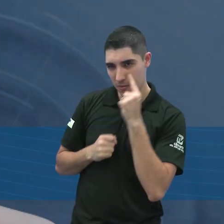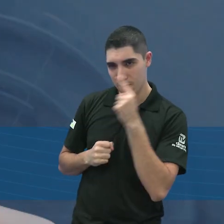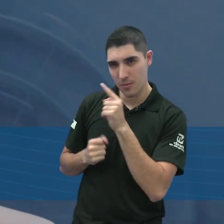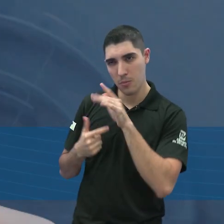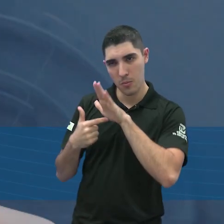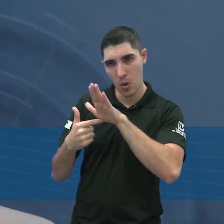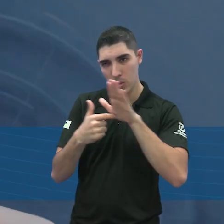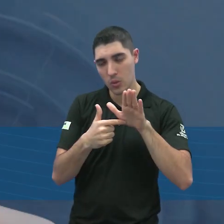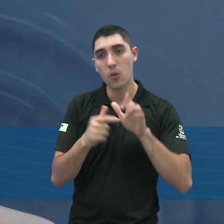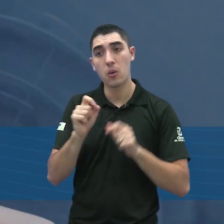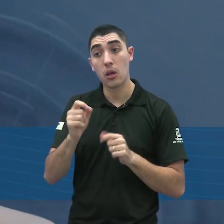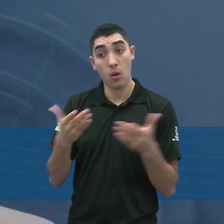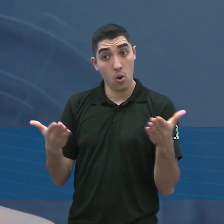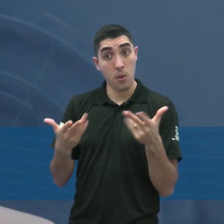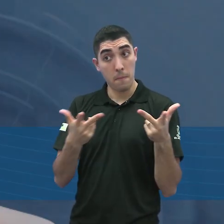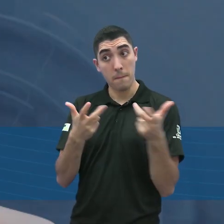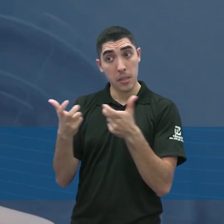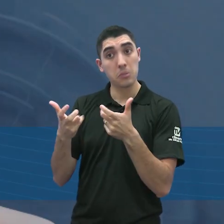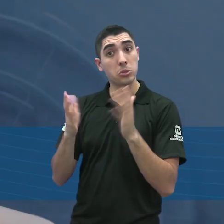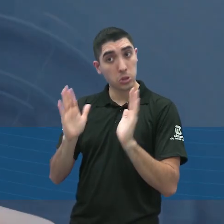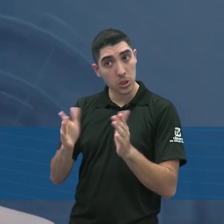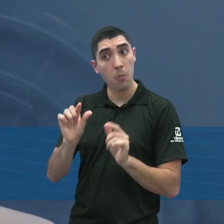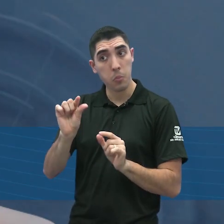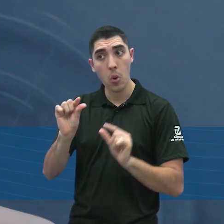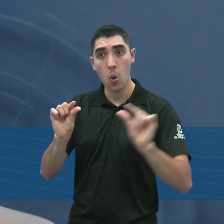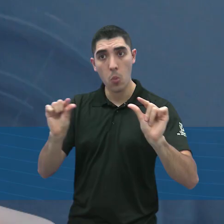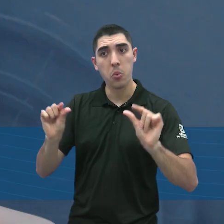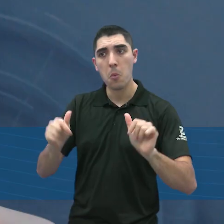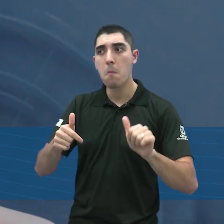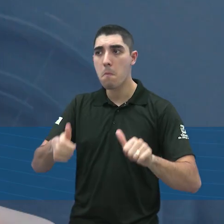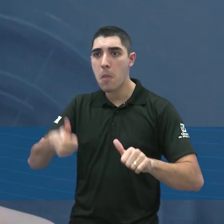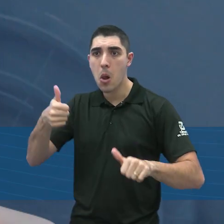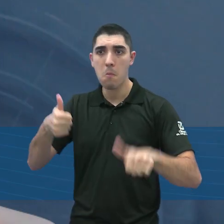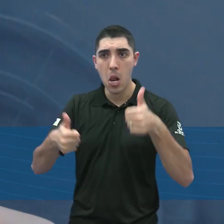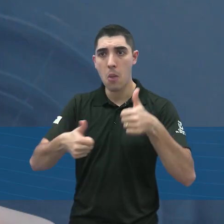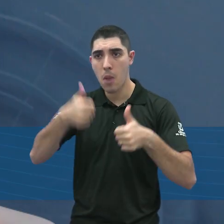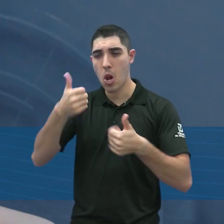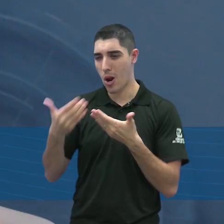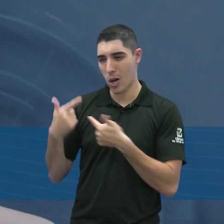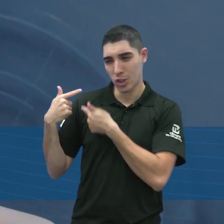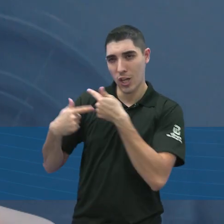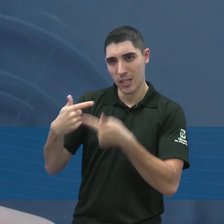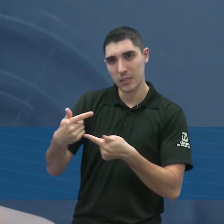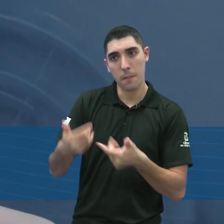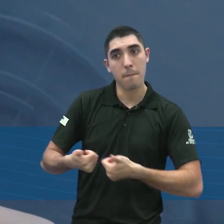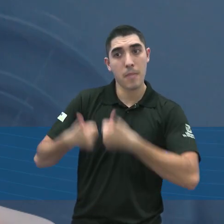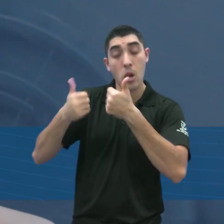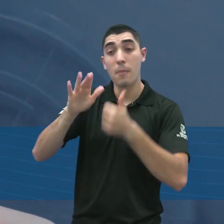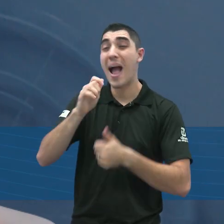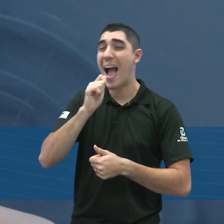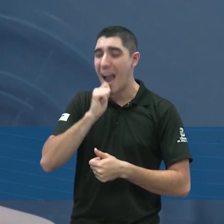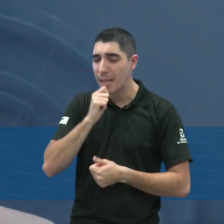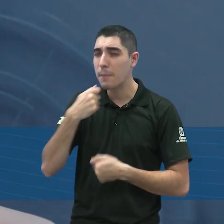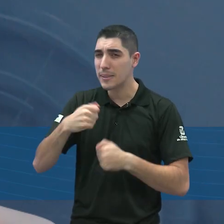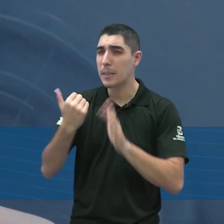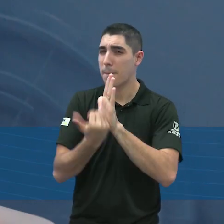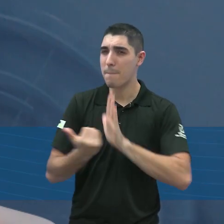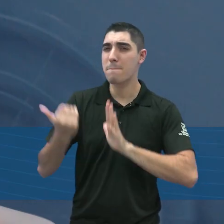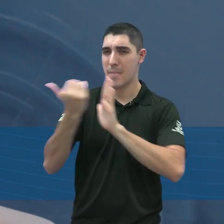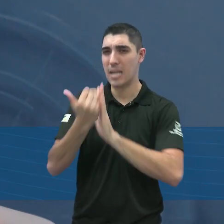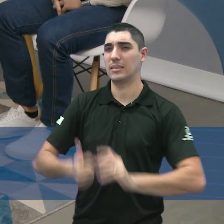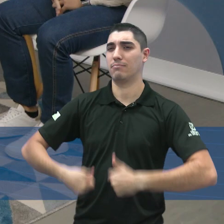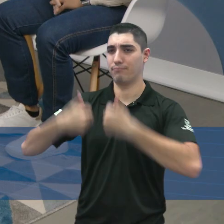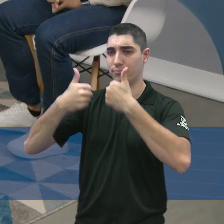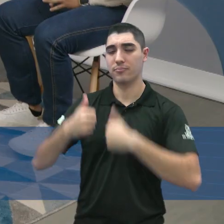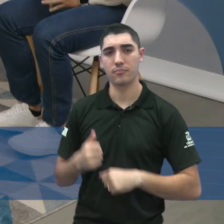reportagem, a gente já consegue observar uma melhora das gerações, mas ainda tem muito que ser desconstruído.